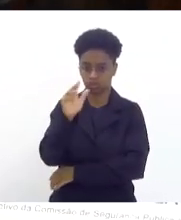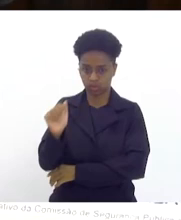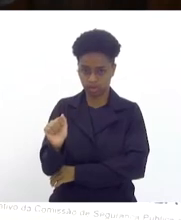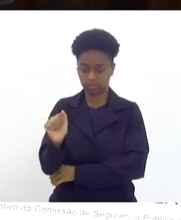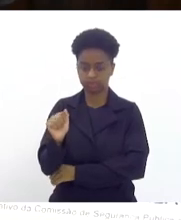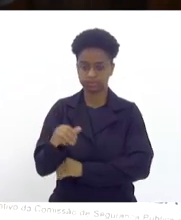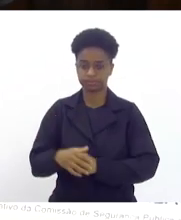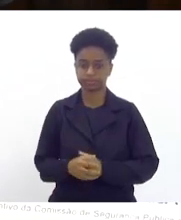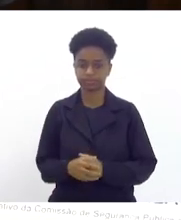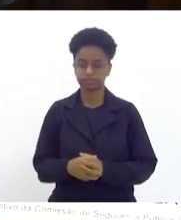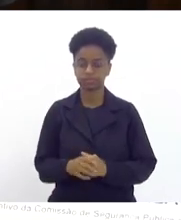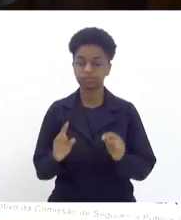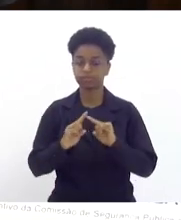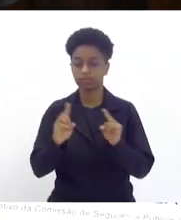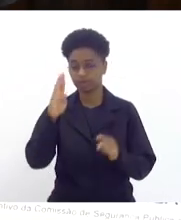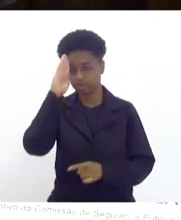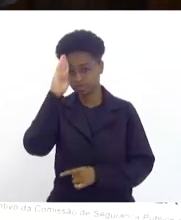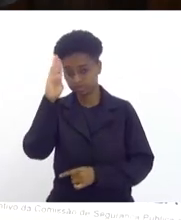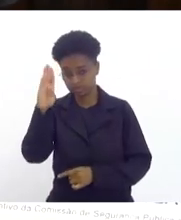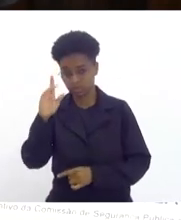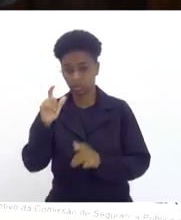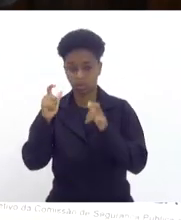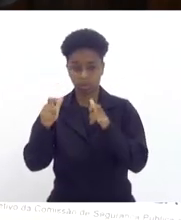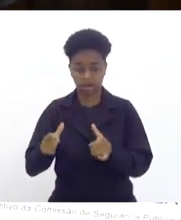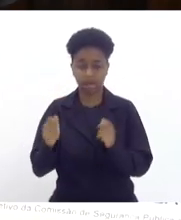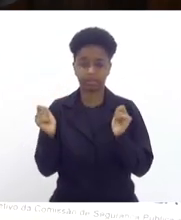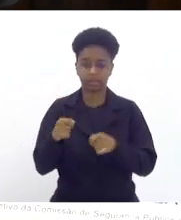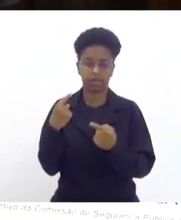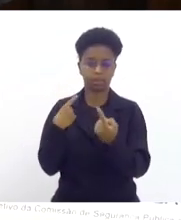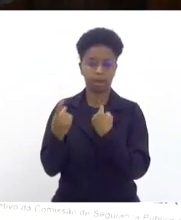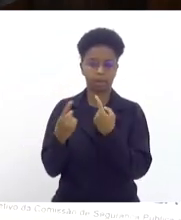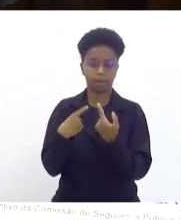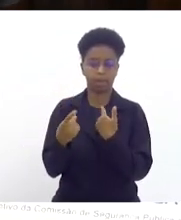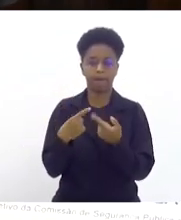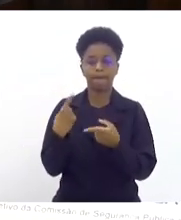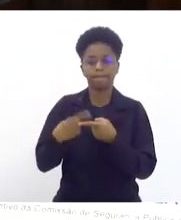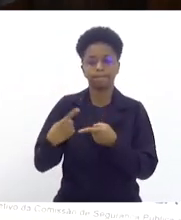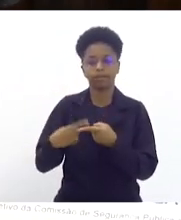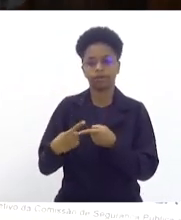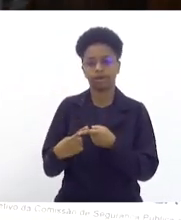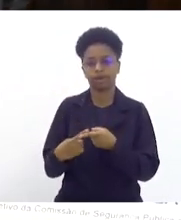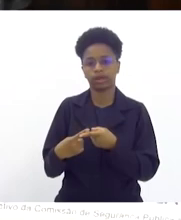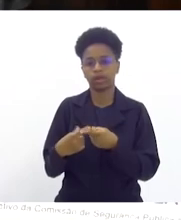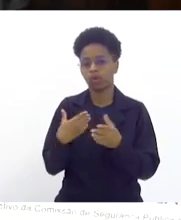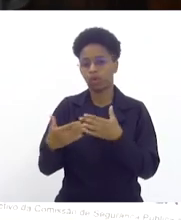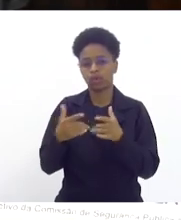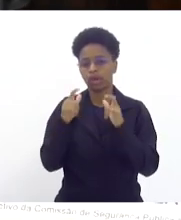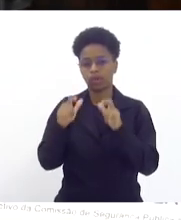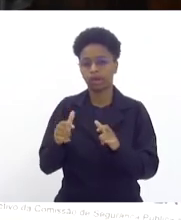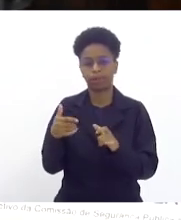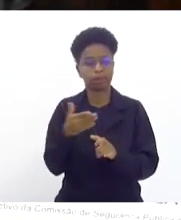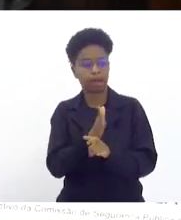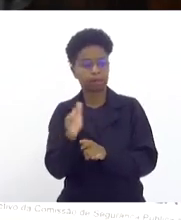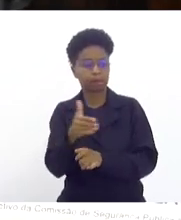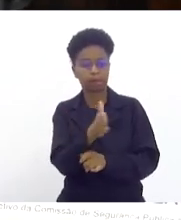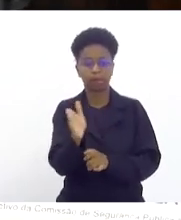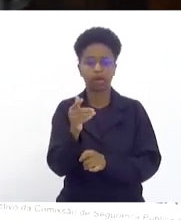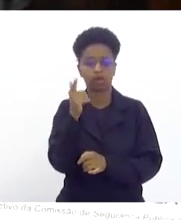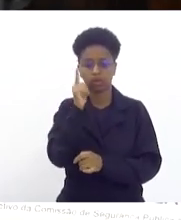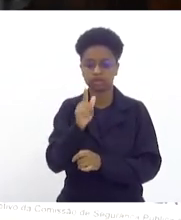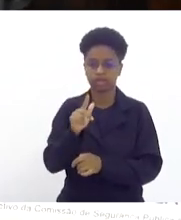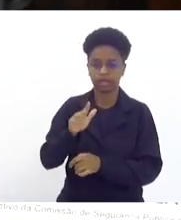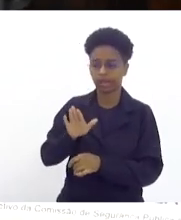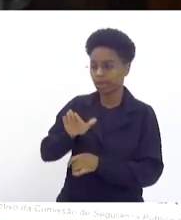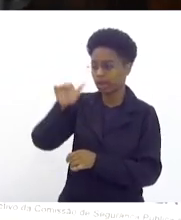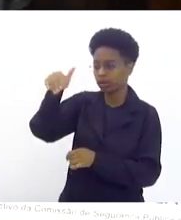da Boa Vista mas principalmente é uma zona de imagem também porque a partir dali você sai em qualquer lugar do Rio de Janeiro você sobe o Alto da Boa Vista